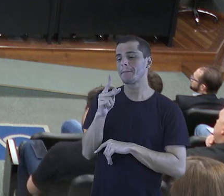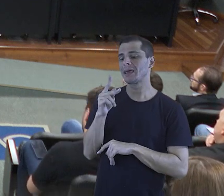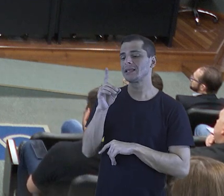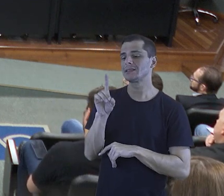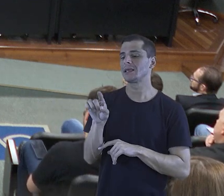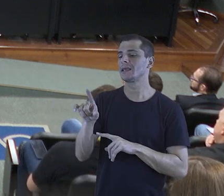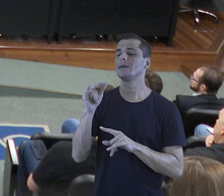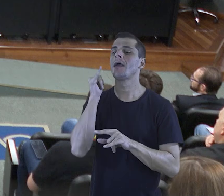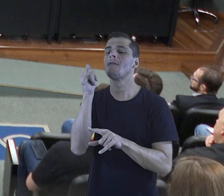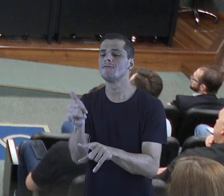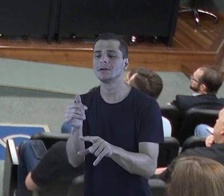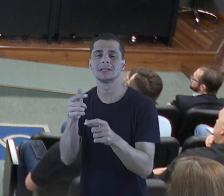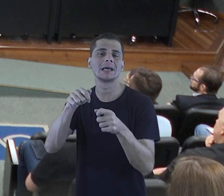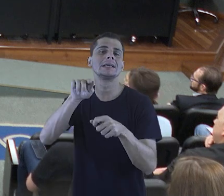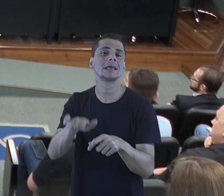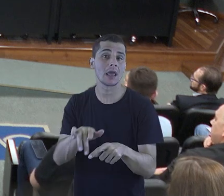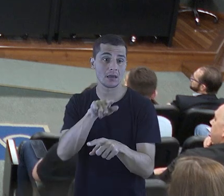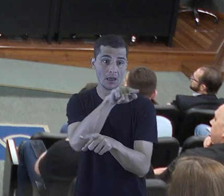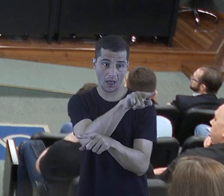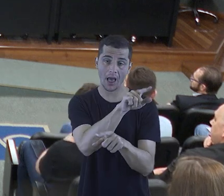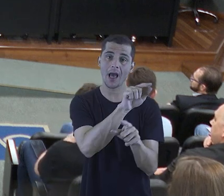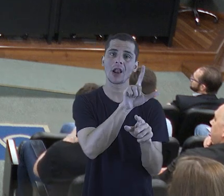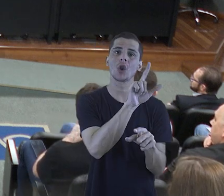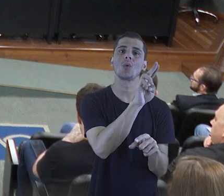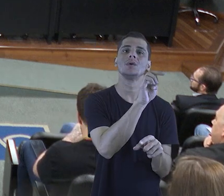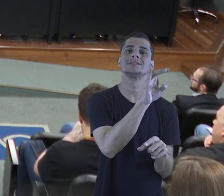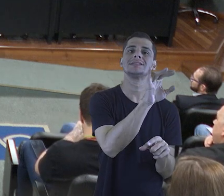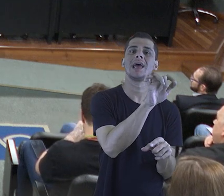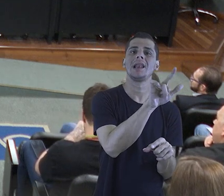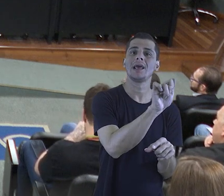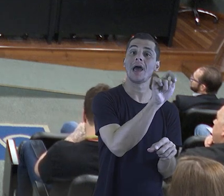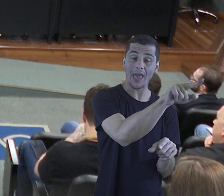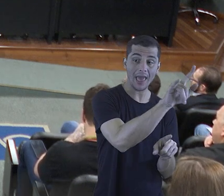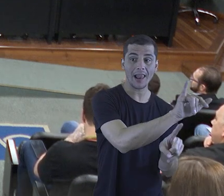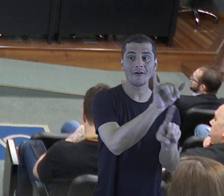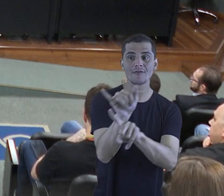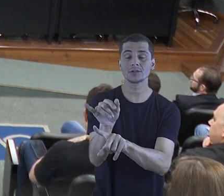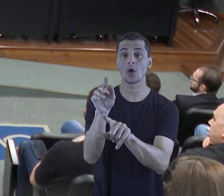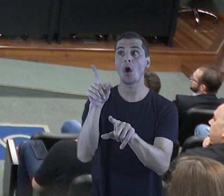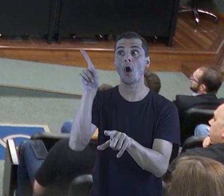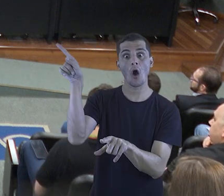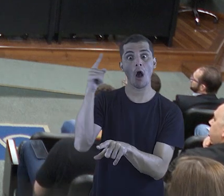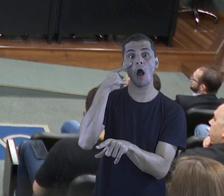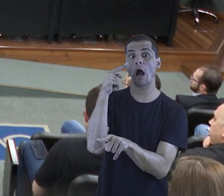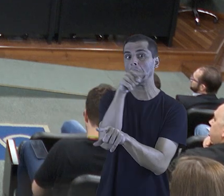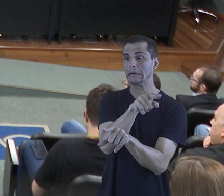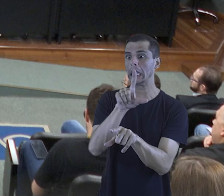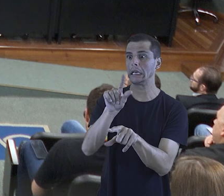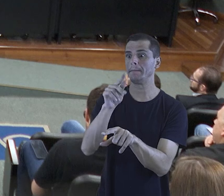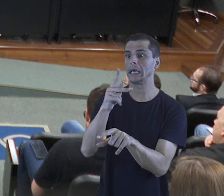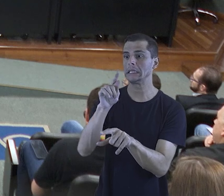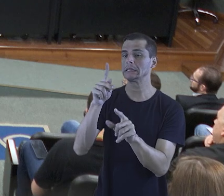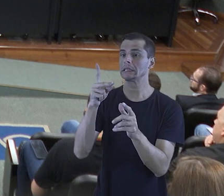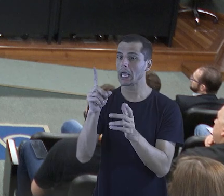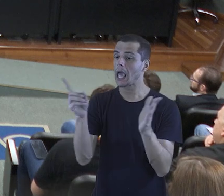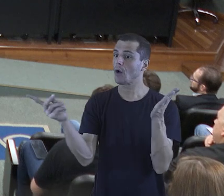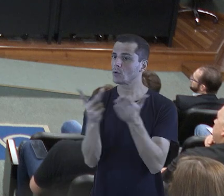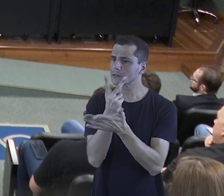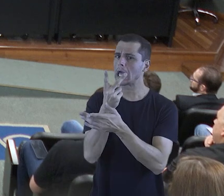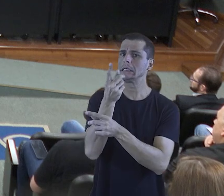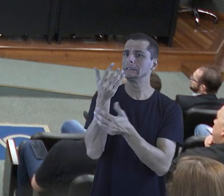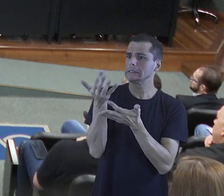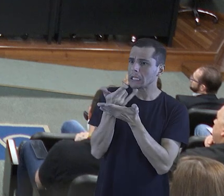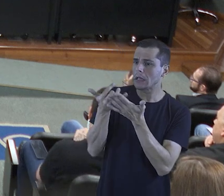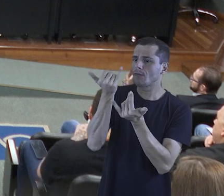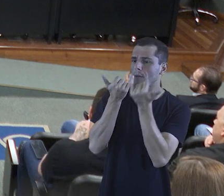A Lucélia. E, ó, importante, a NPD fez um processo agora de contratação de duzentos